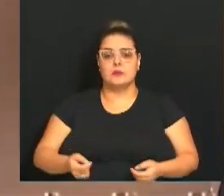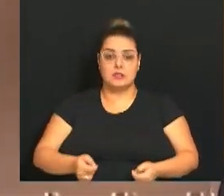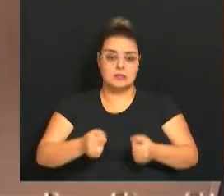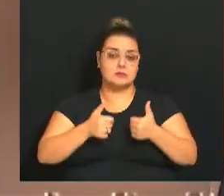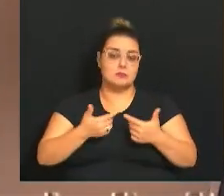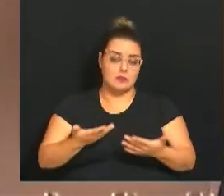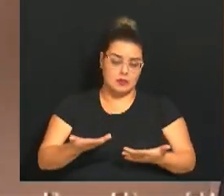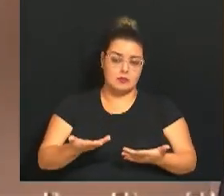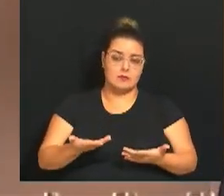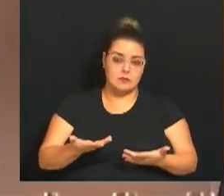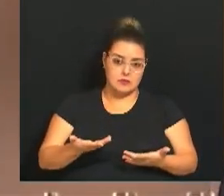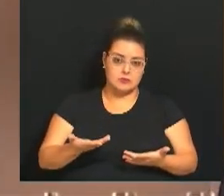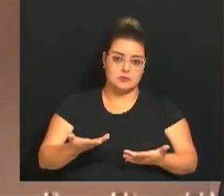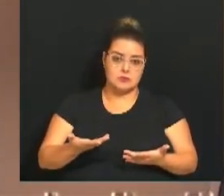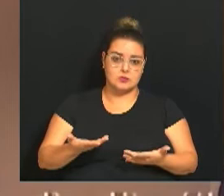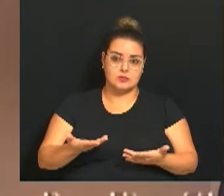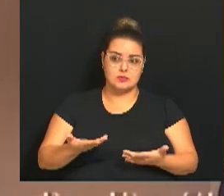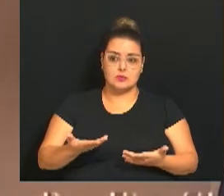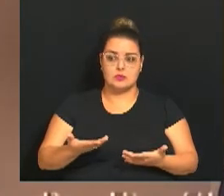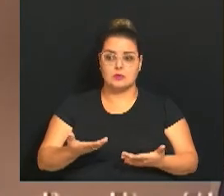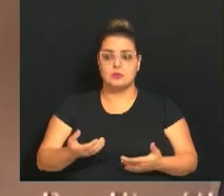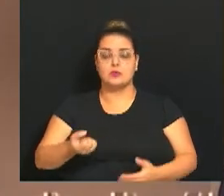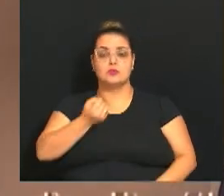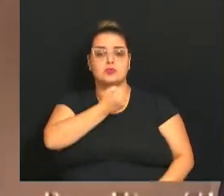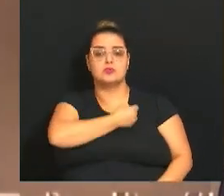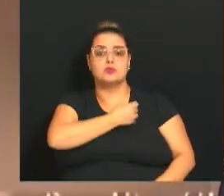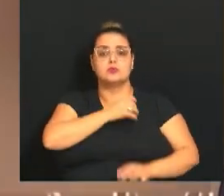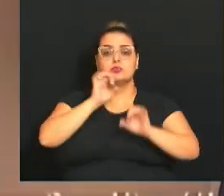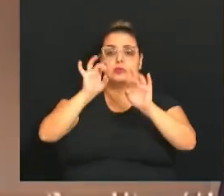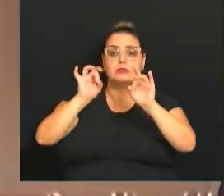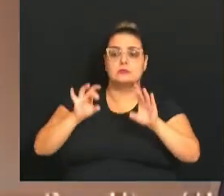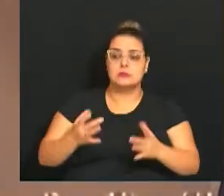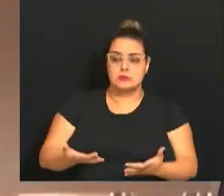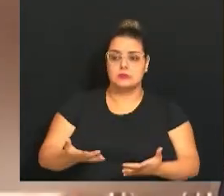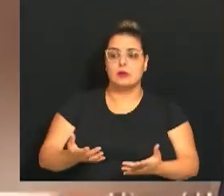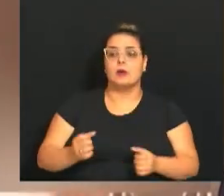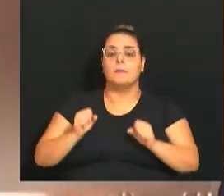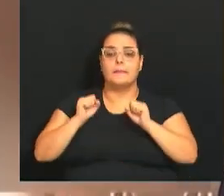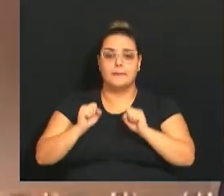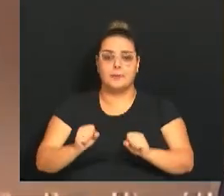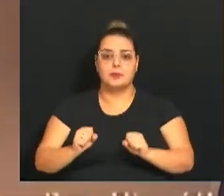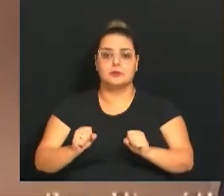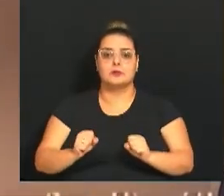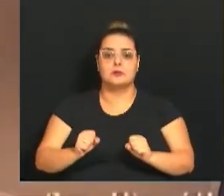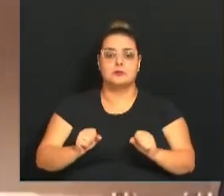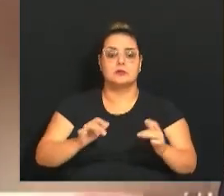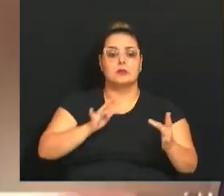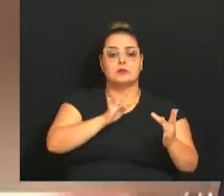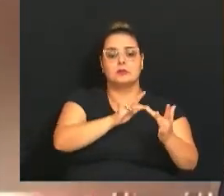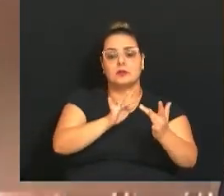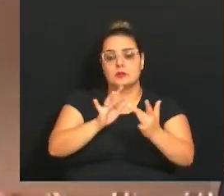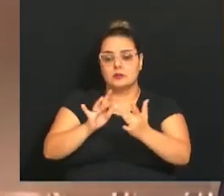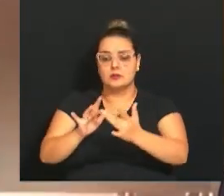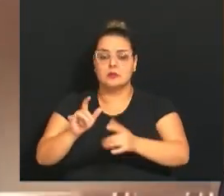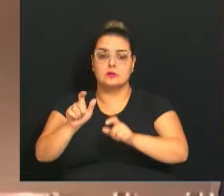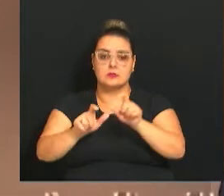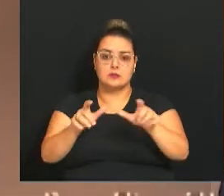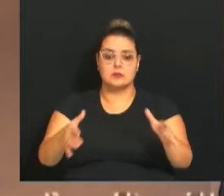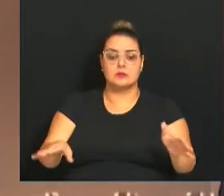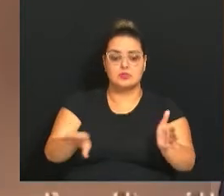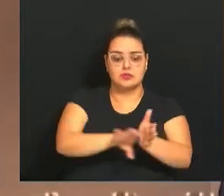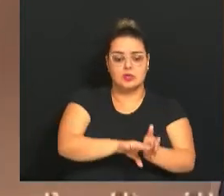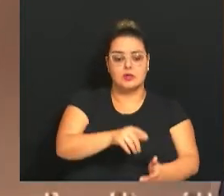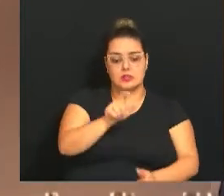tem aí um número específico, poderão atingir algumas pessoas, né, de cargos de